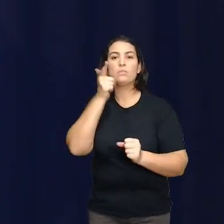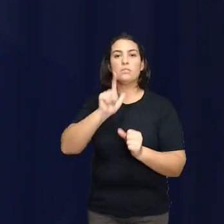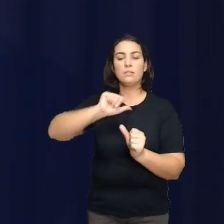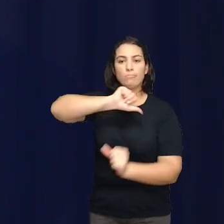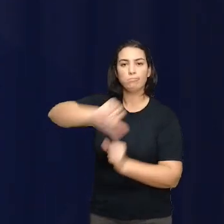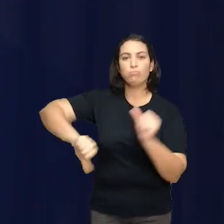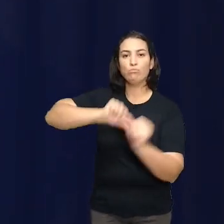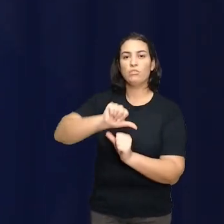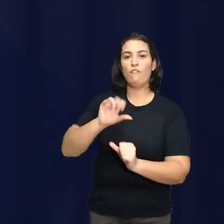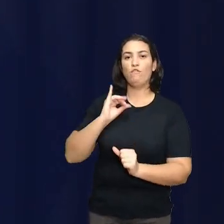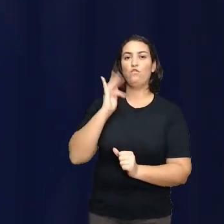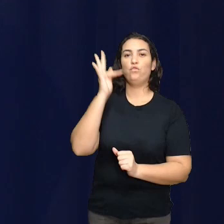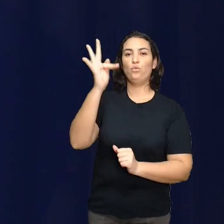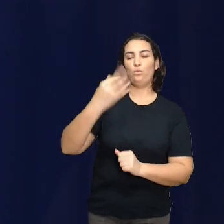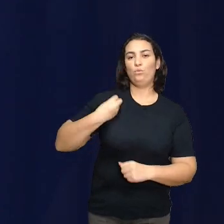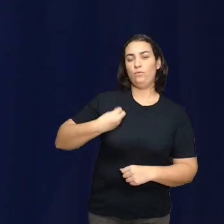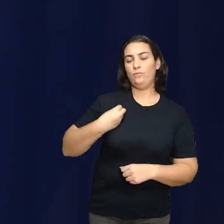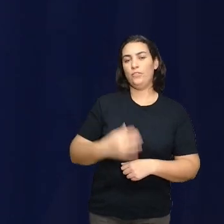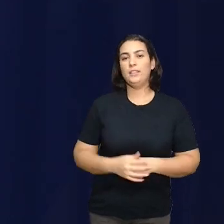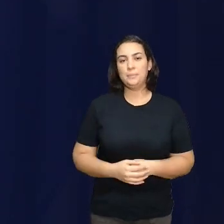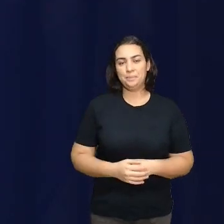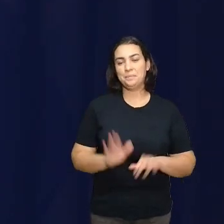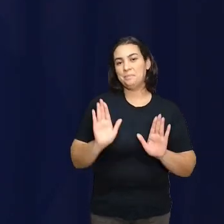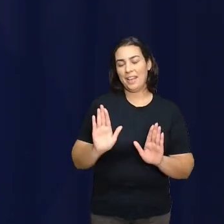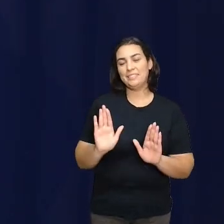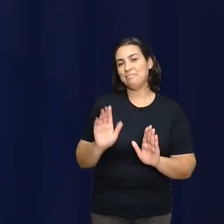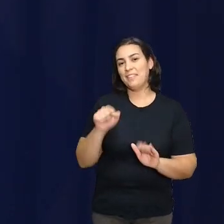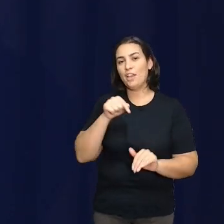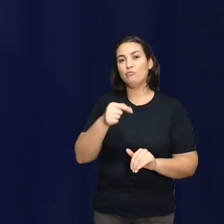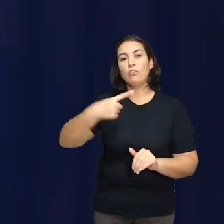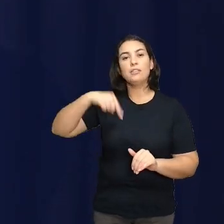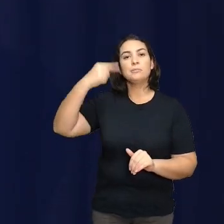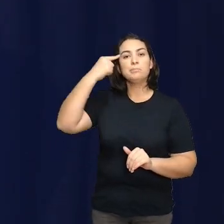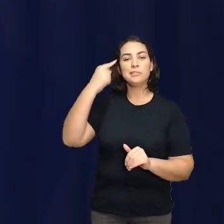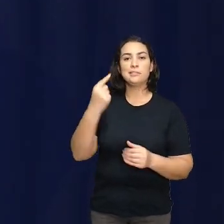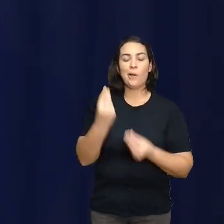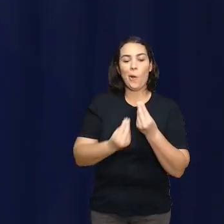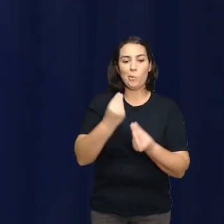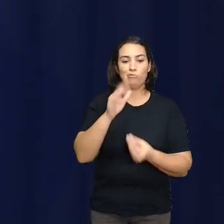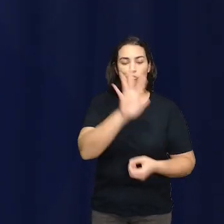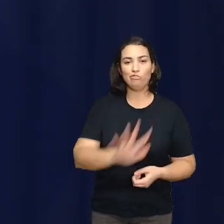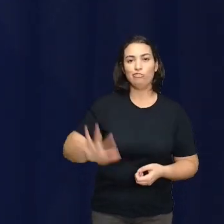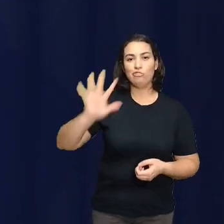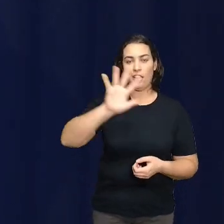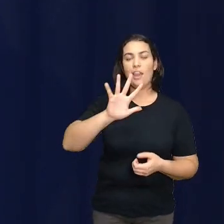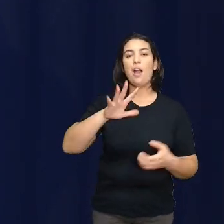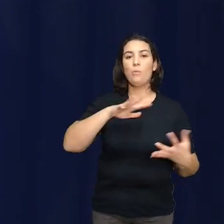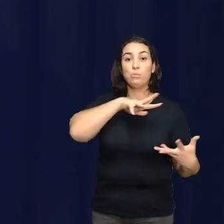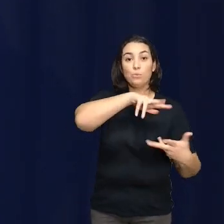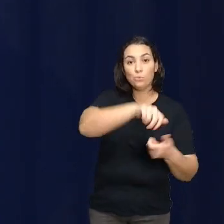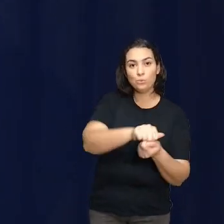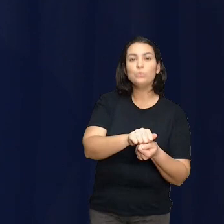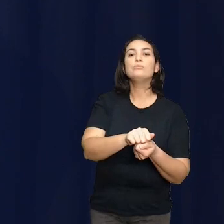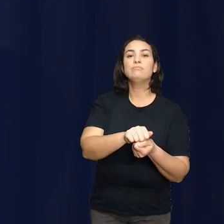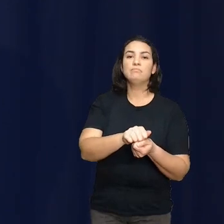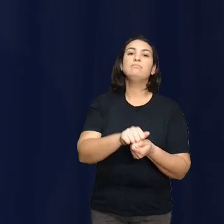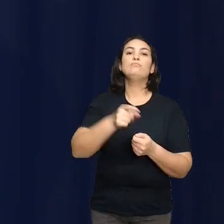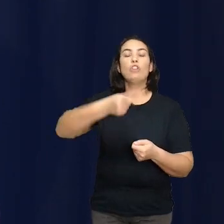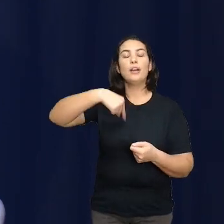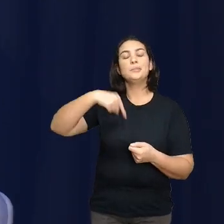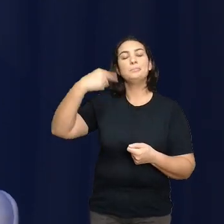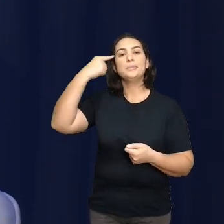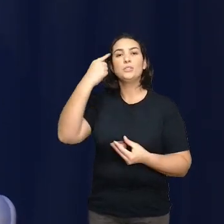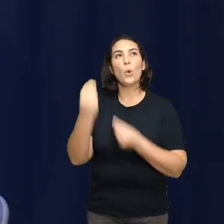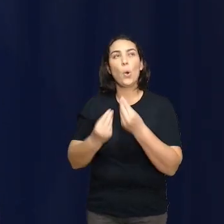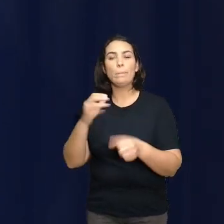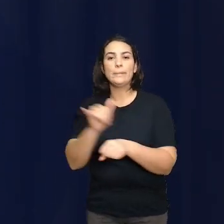futuro. Mas é isso, a gente pensa num contexto global, pensa sobre o mundo inteiro e de que forma que a gente consegue chegar